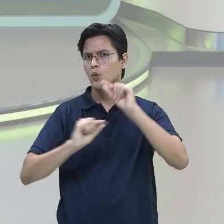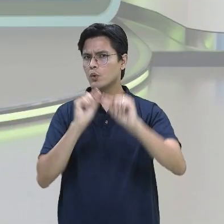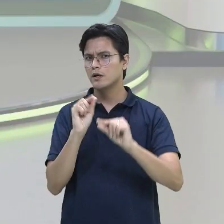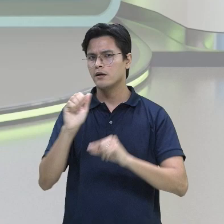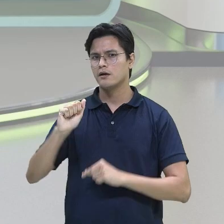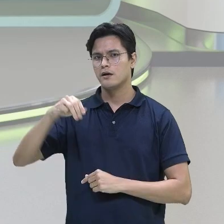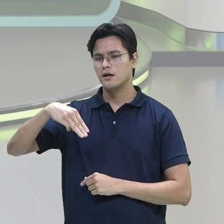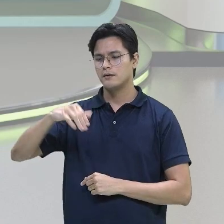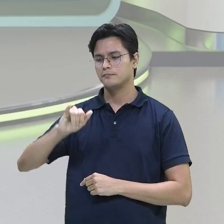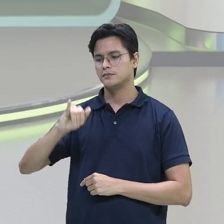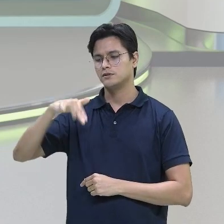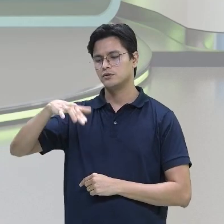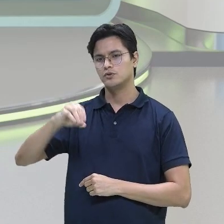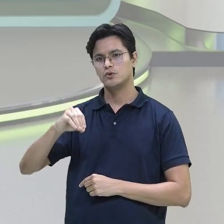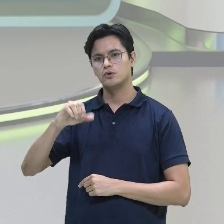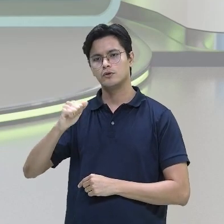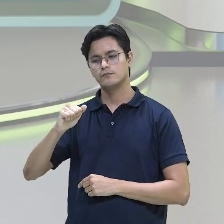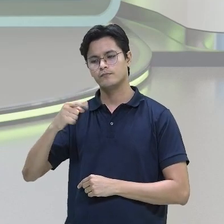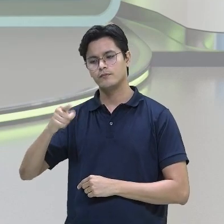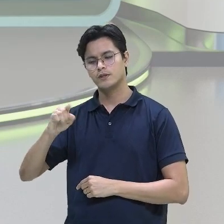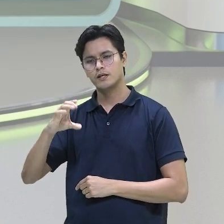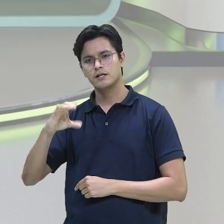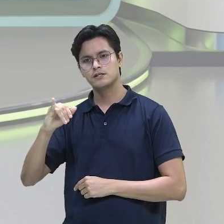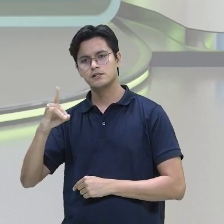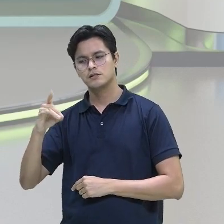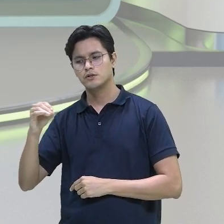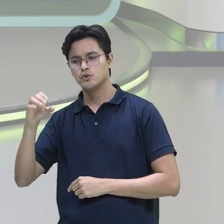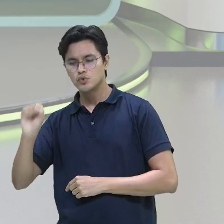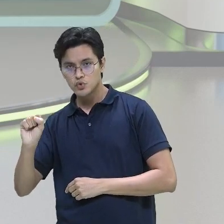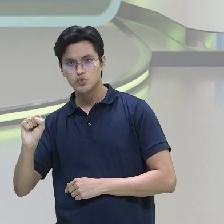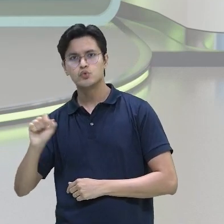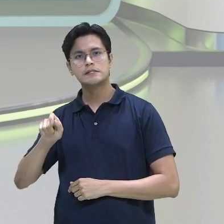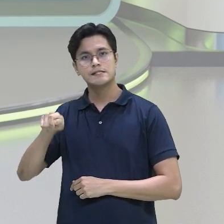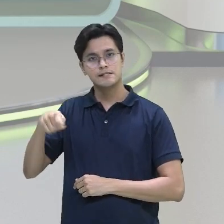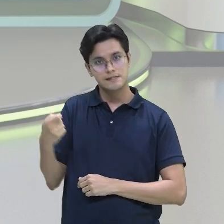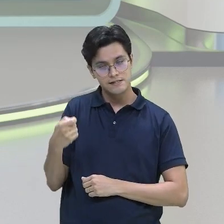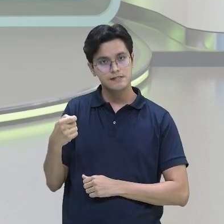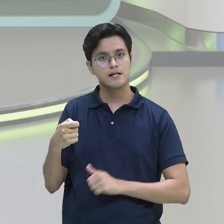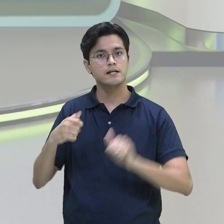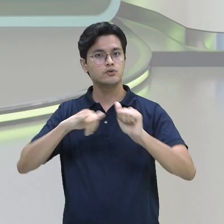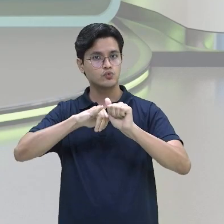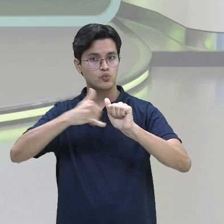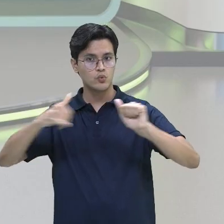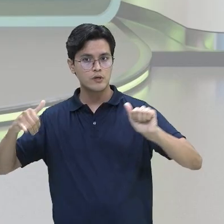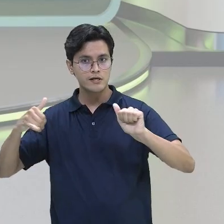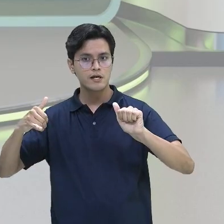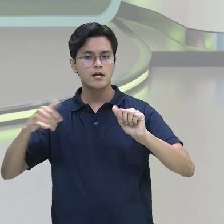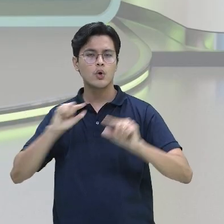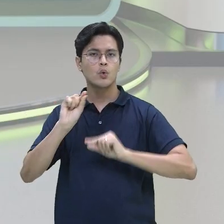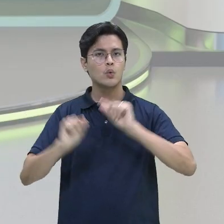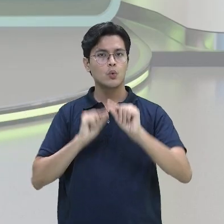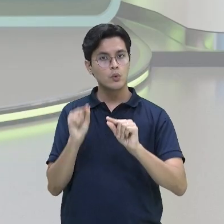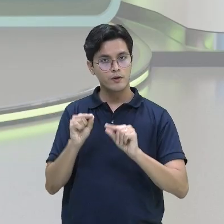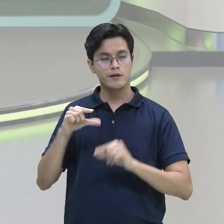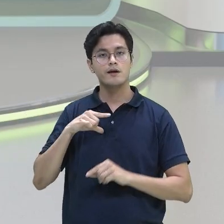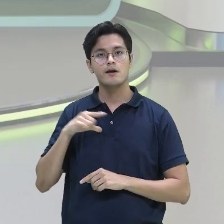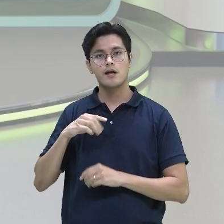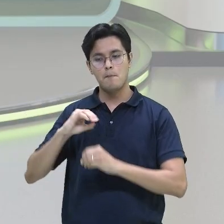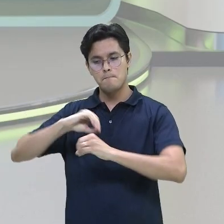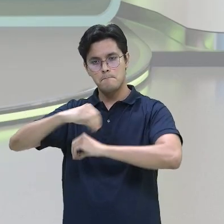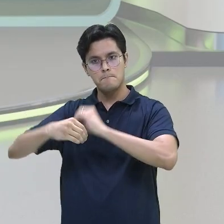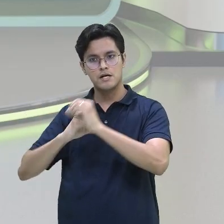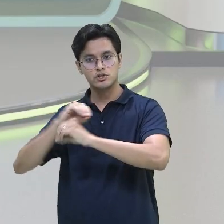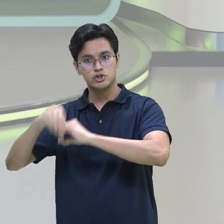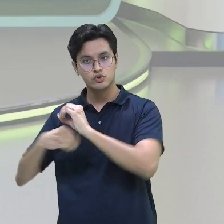E aqui nos aminoácidos, tá? São partículas que vão compor as proteínas.